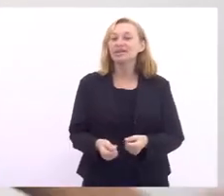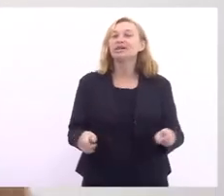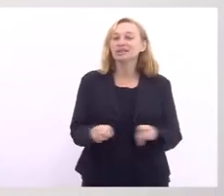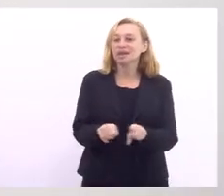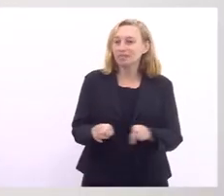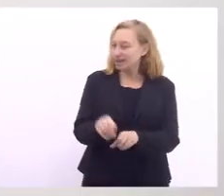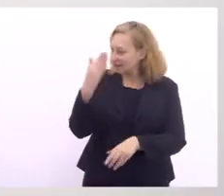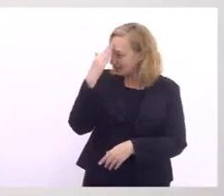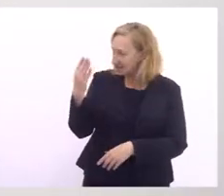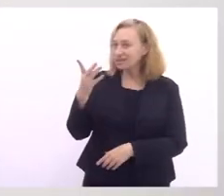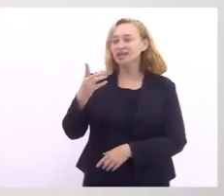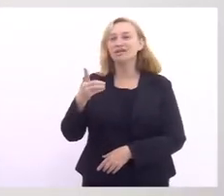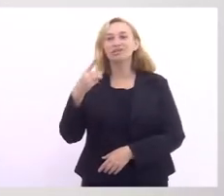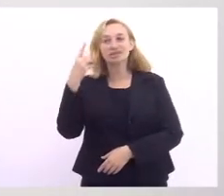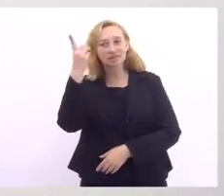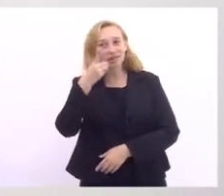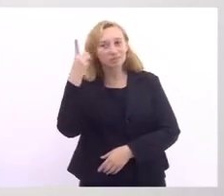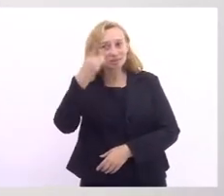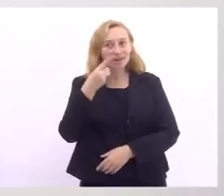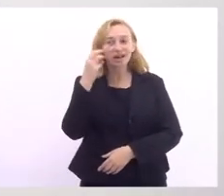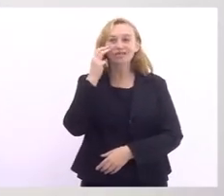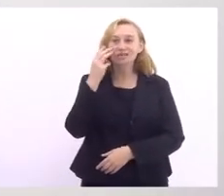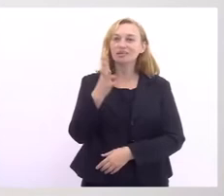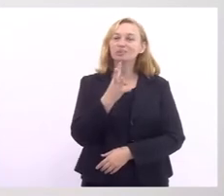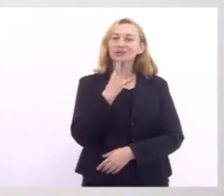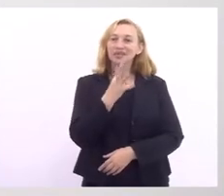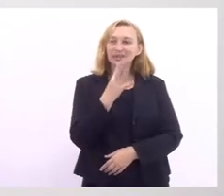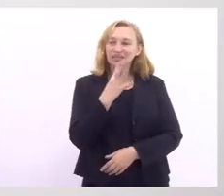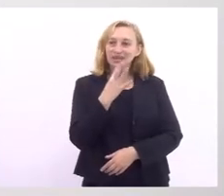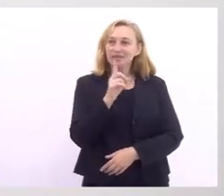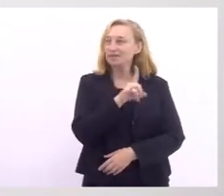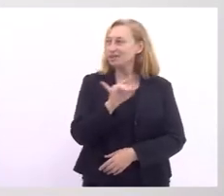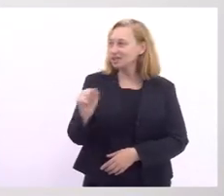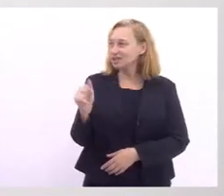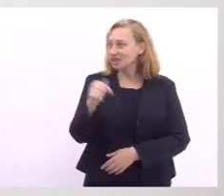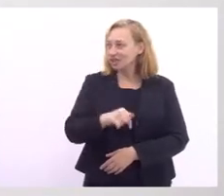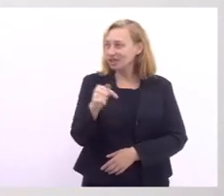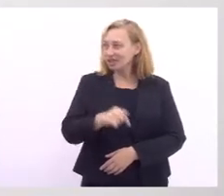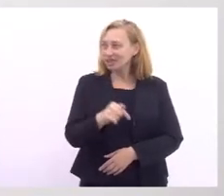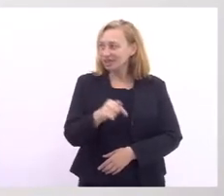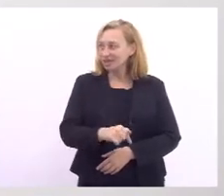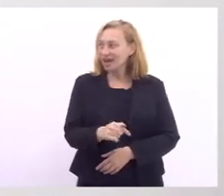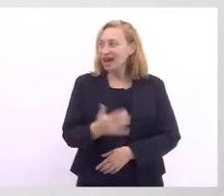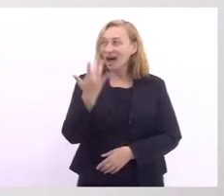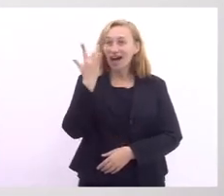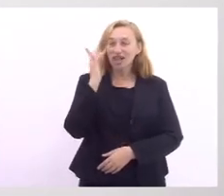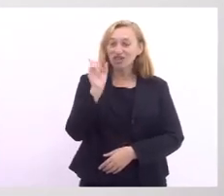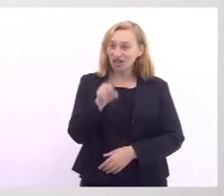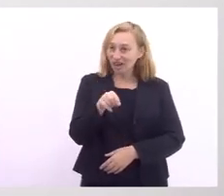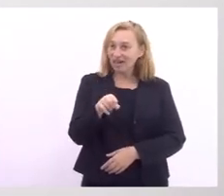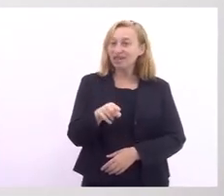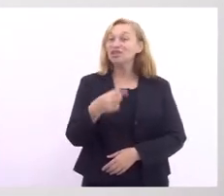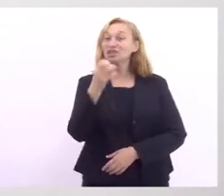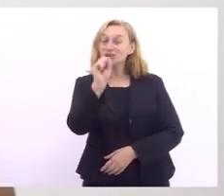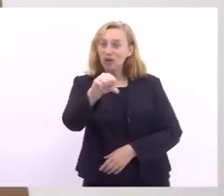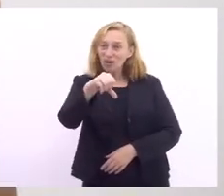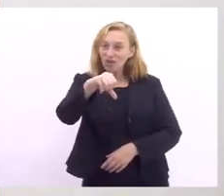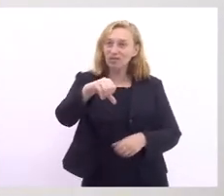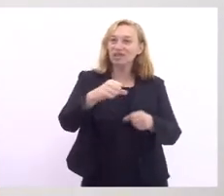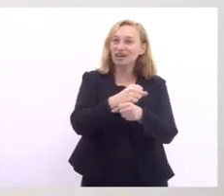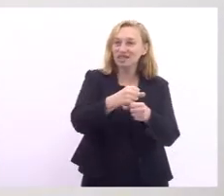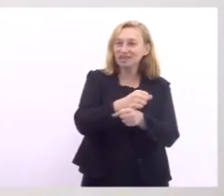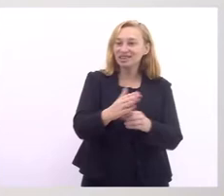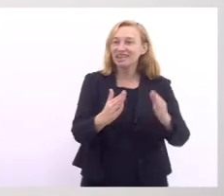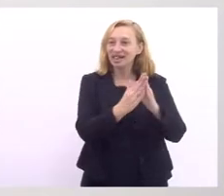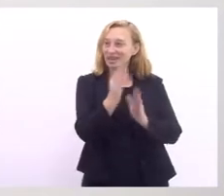agradecer muito o deputado waldeck por represa reconhecimento por esse dia que acho que é isso são 9 anos de casa